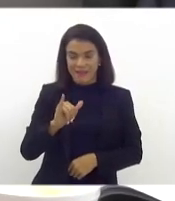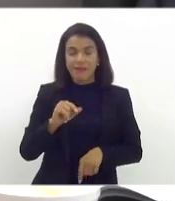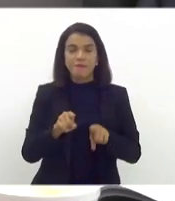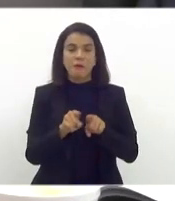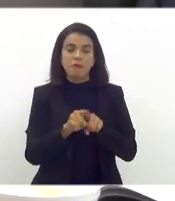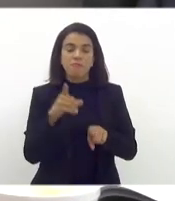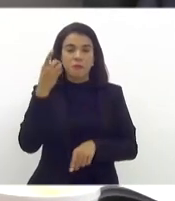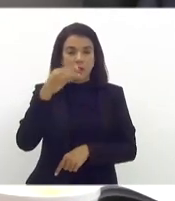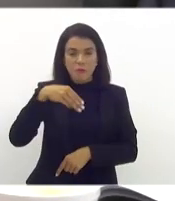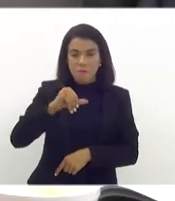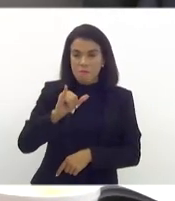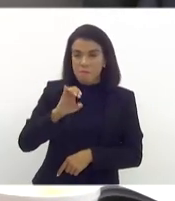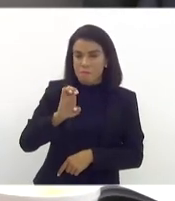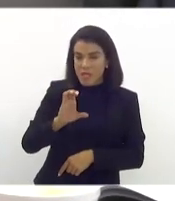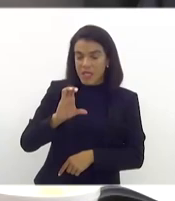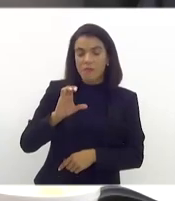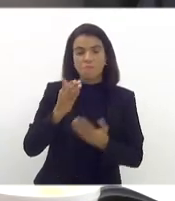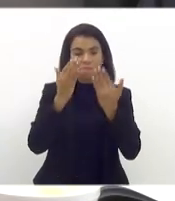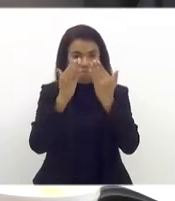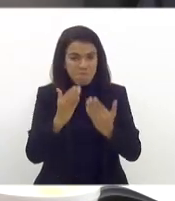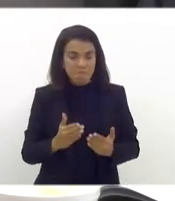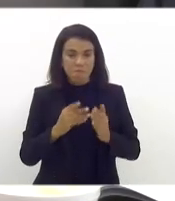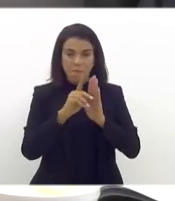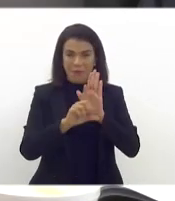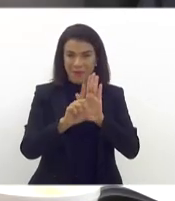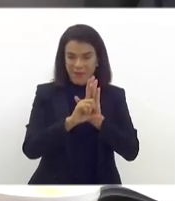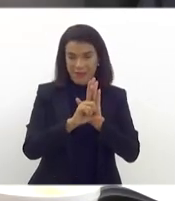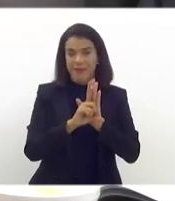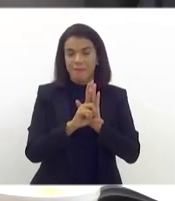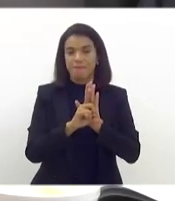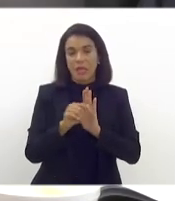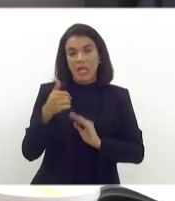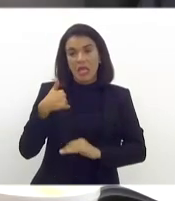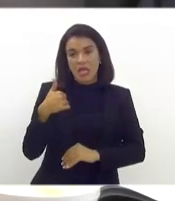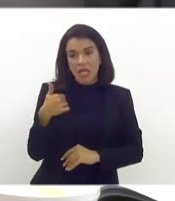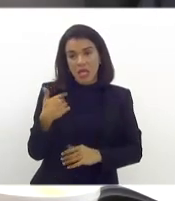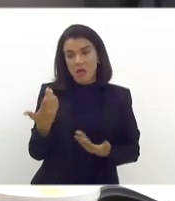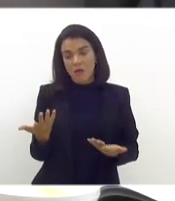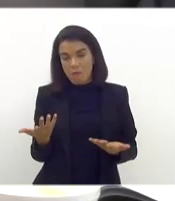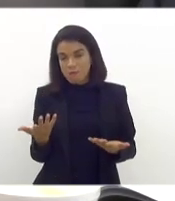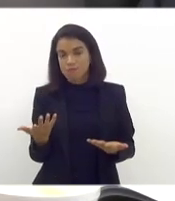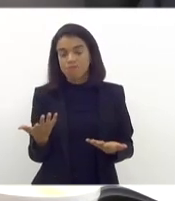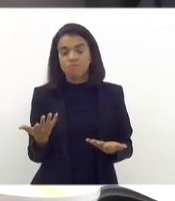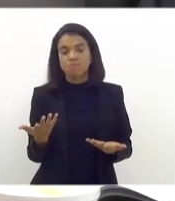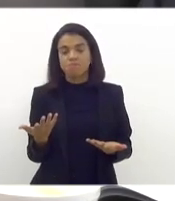pediu vista... Talvez porque eu não seja muito frequente aqui na Assembleia Legislativa,